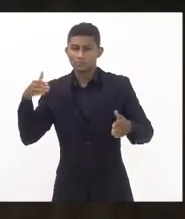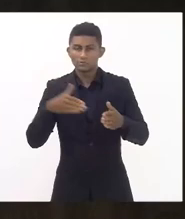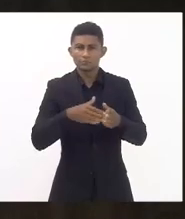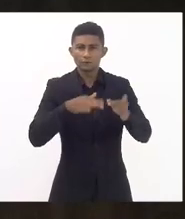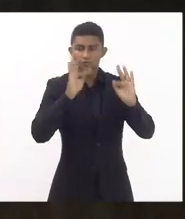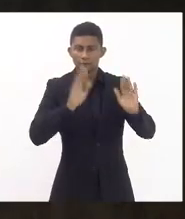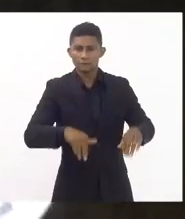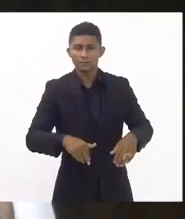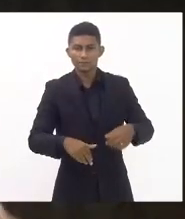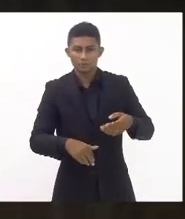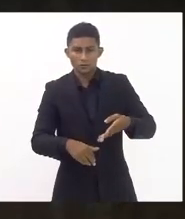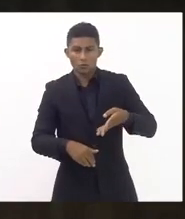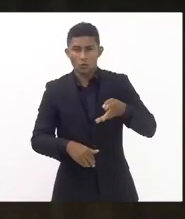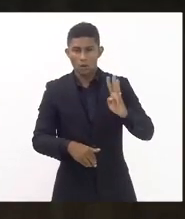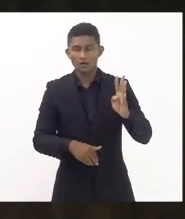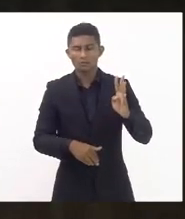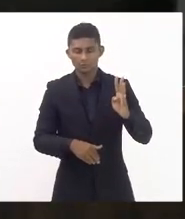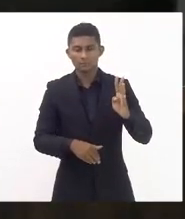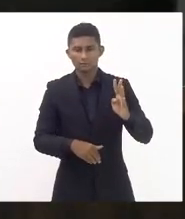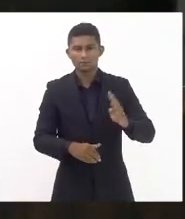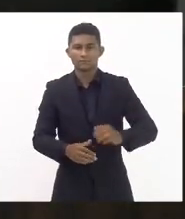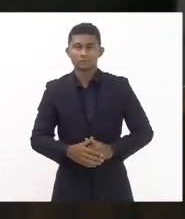16 horas em ponto.